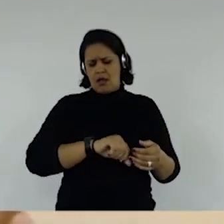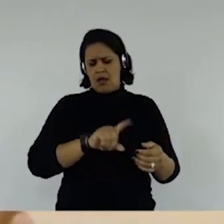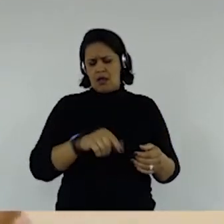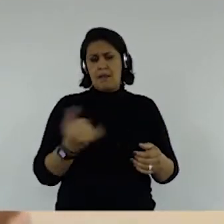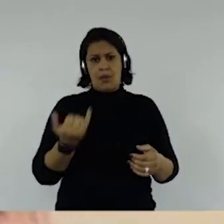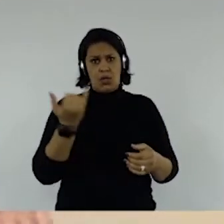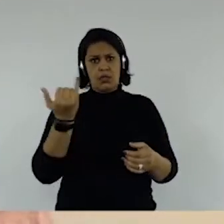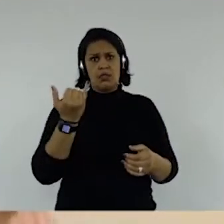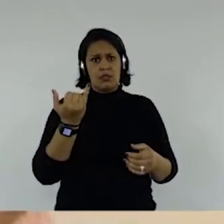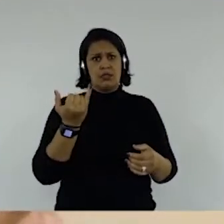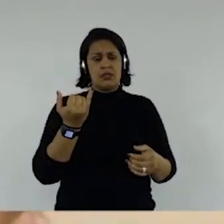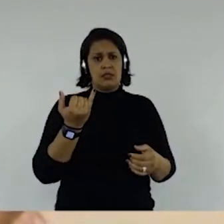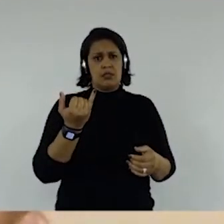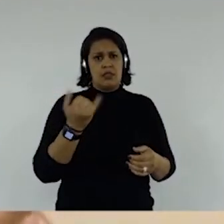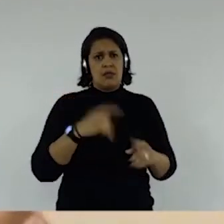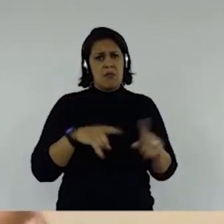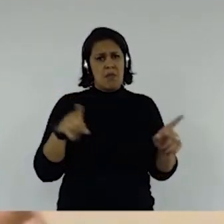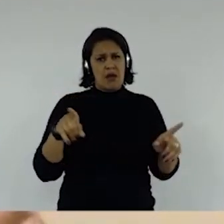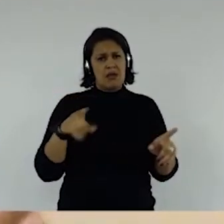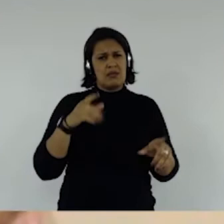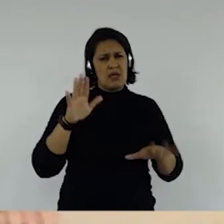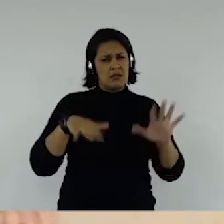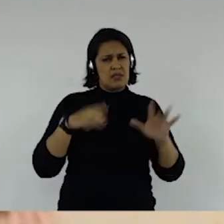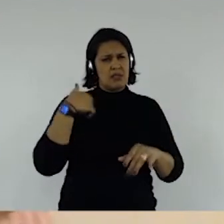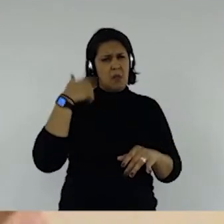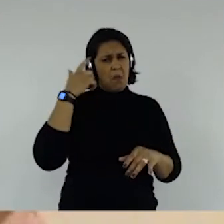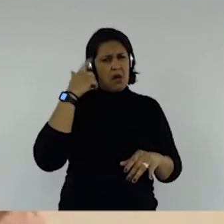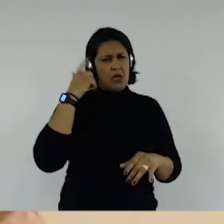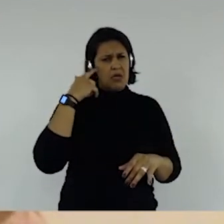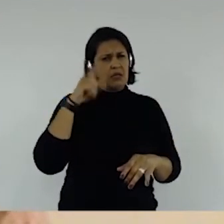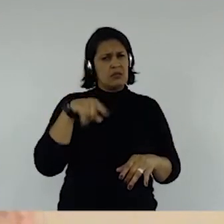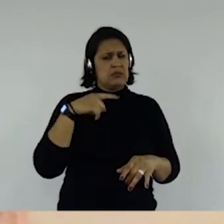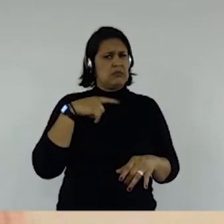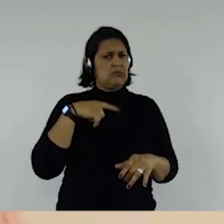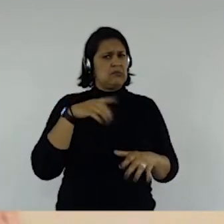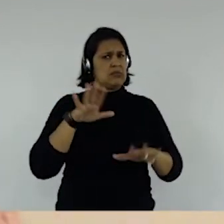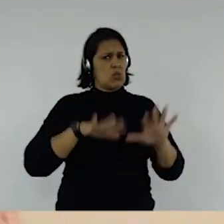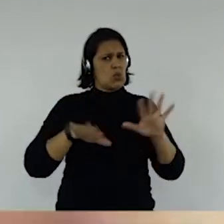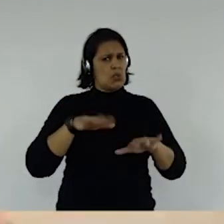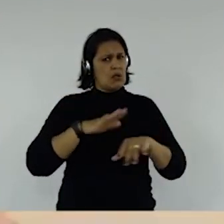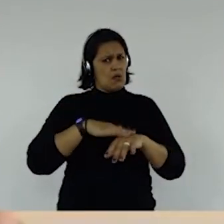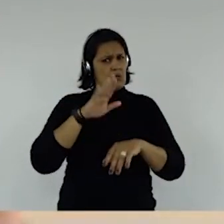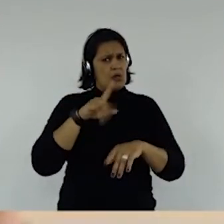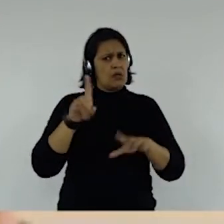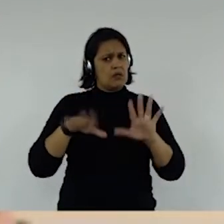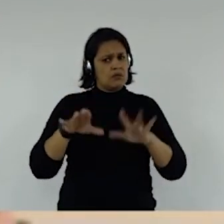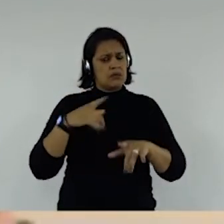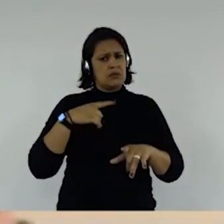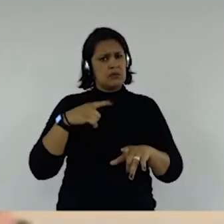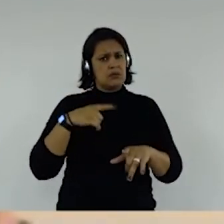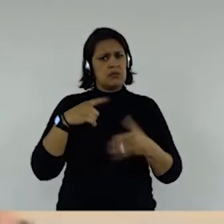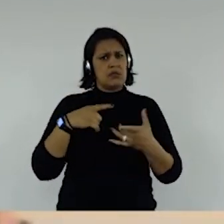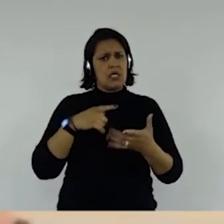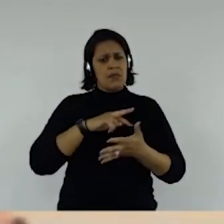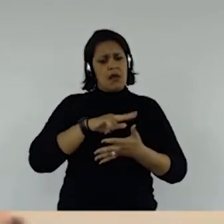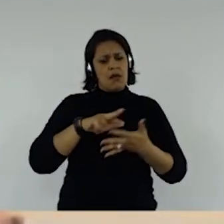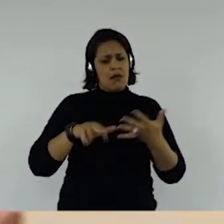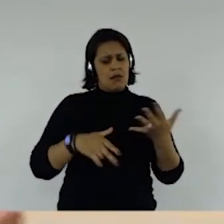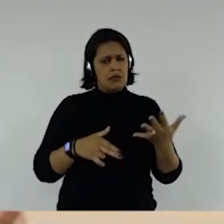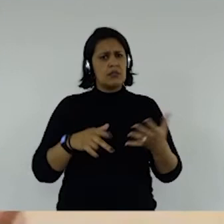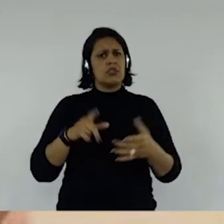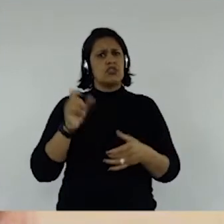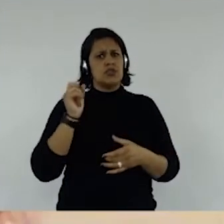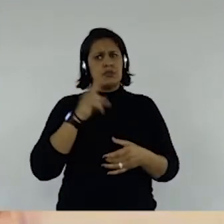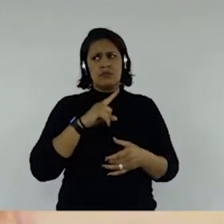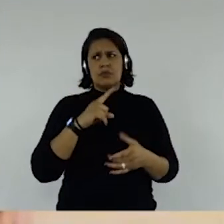entusiasmo, e eu tenho um certo receio de que, sem um cuidado maior, a gente acabe levando também a uma série de